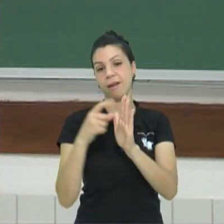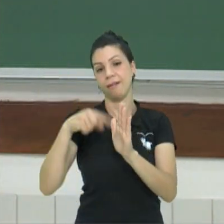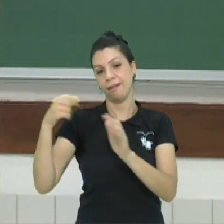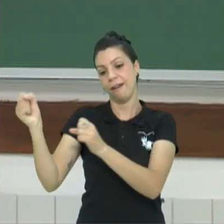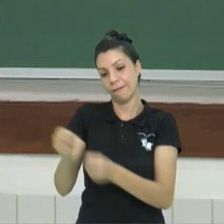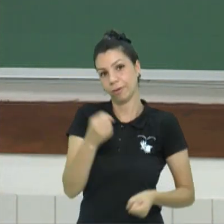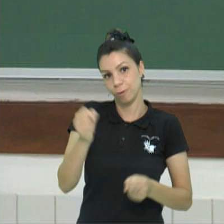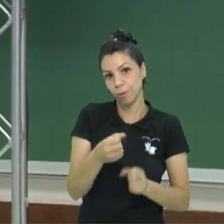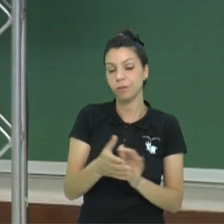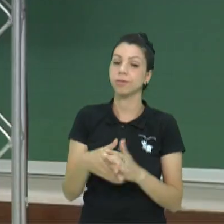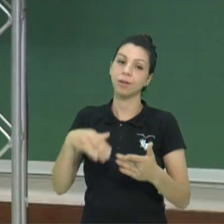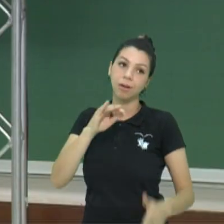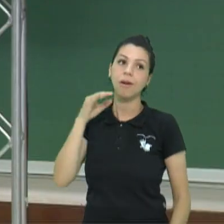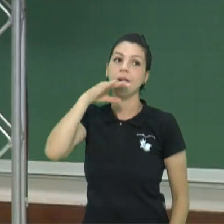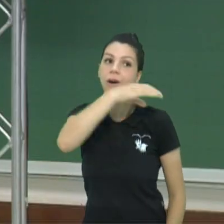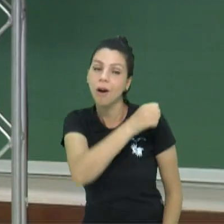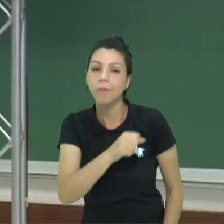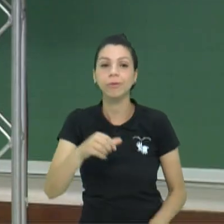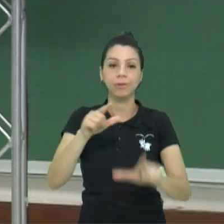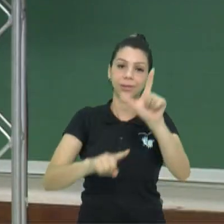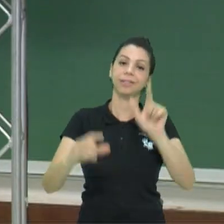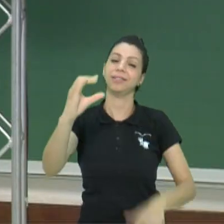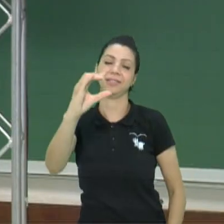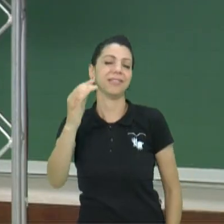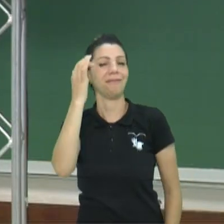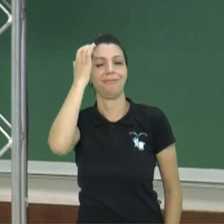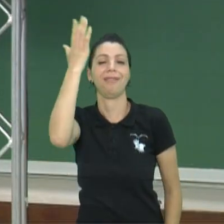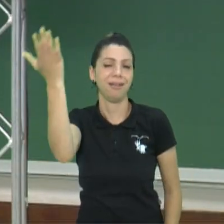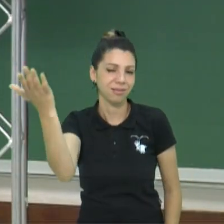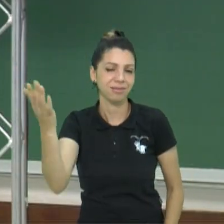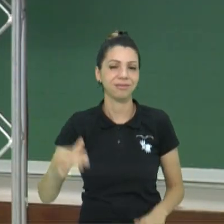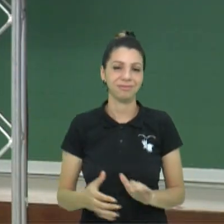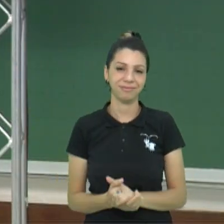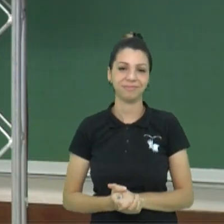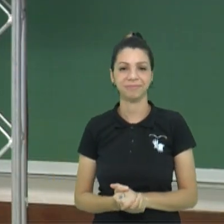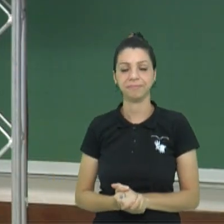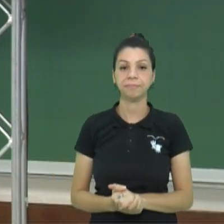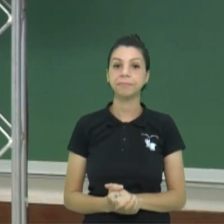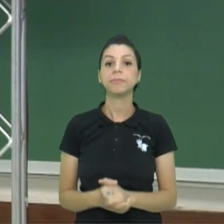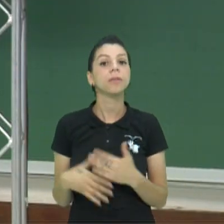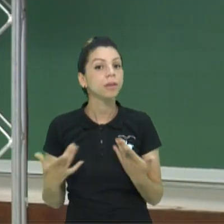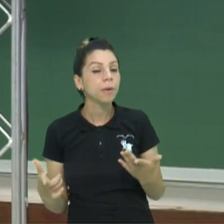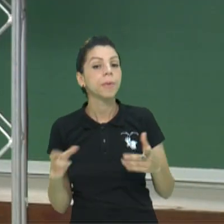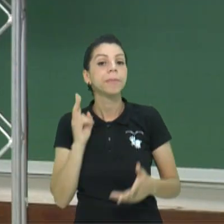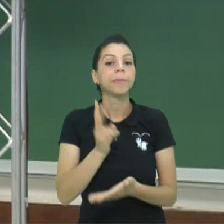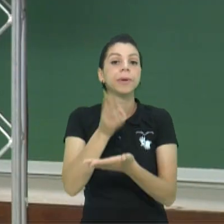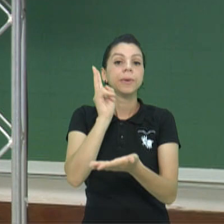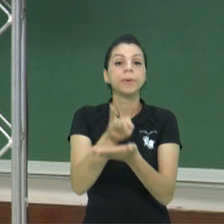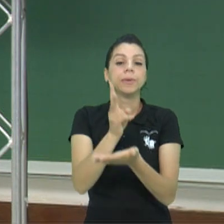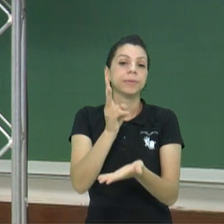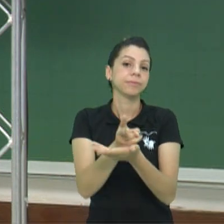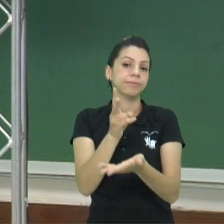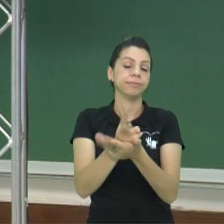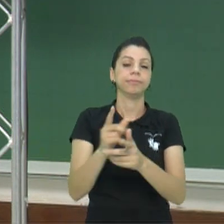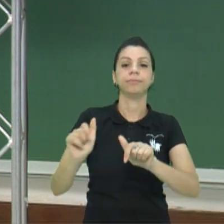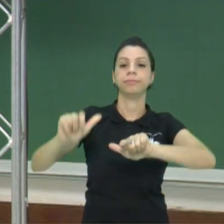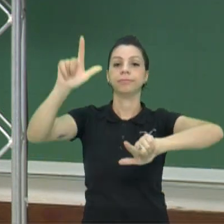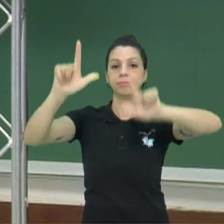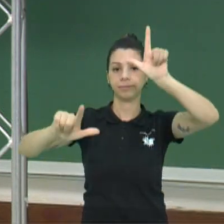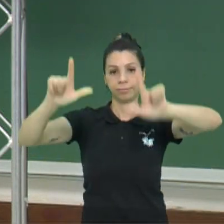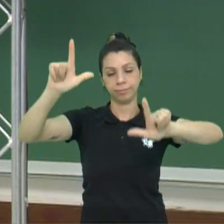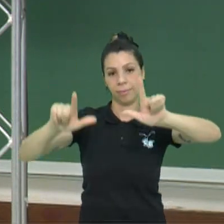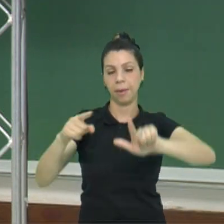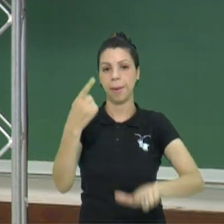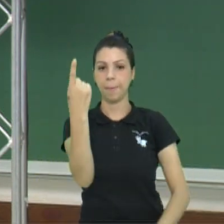Jânio Quadros. Ok? Facinha essa, né? Bem de boa. Ó, pra gente continuar. A televisão,